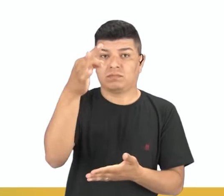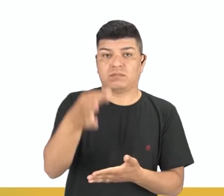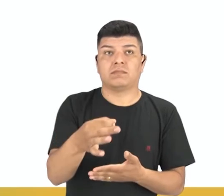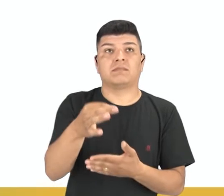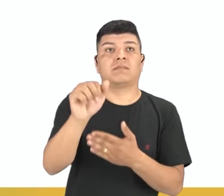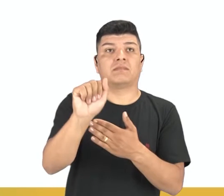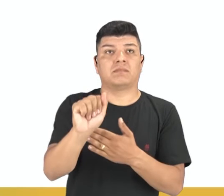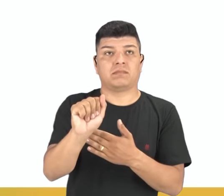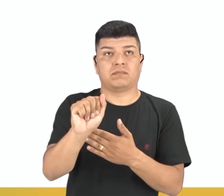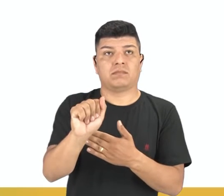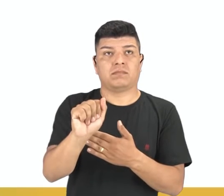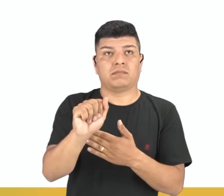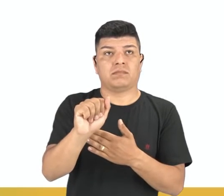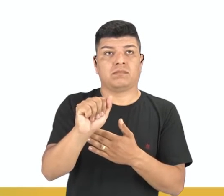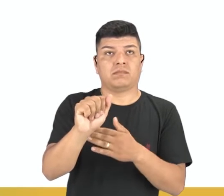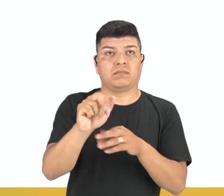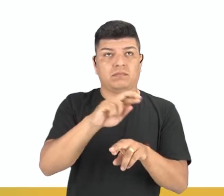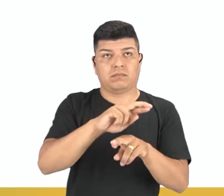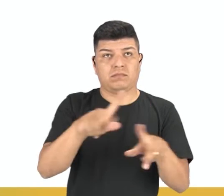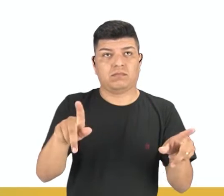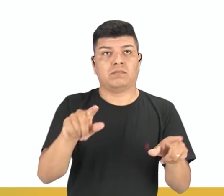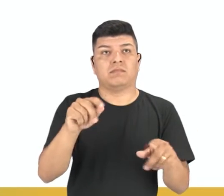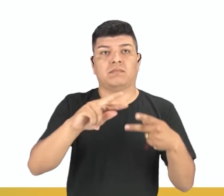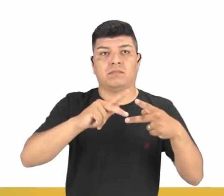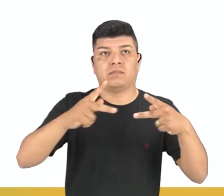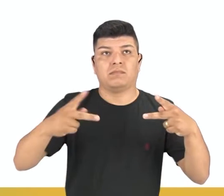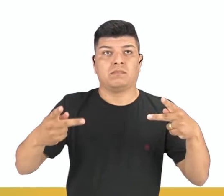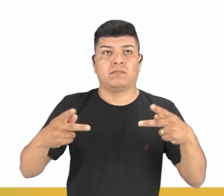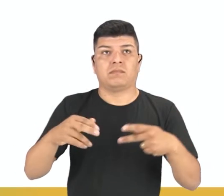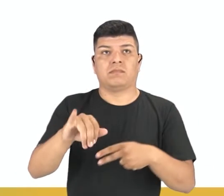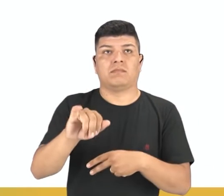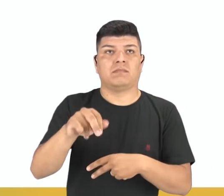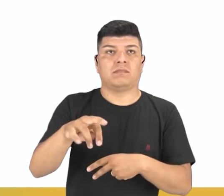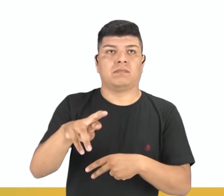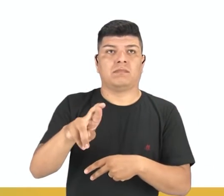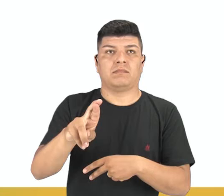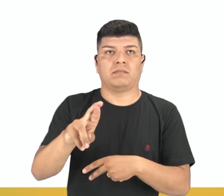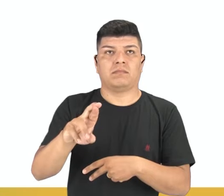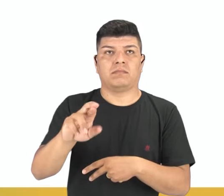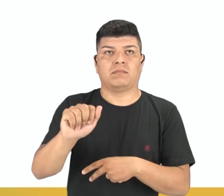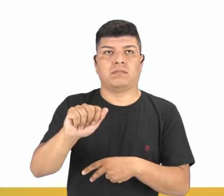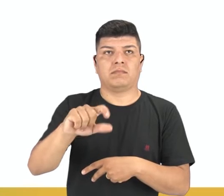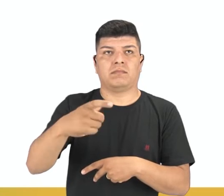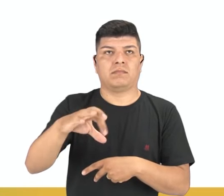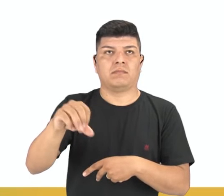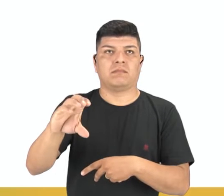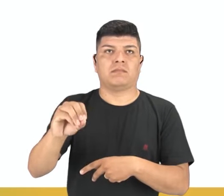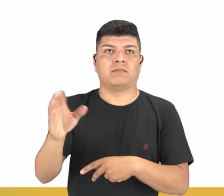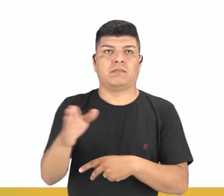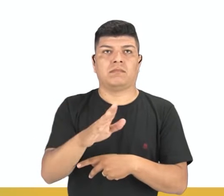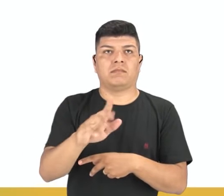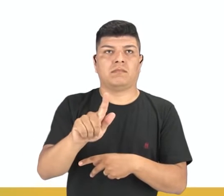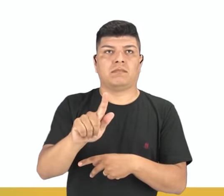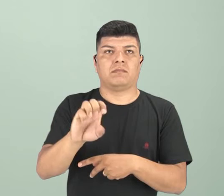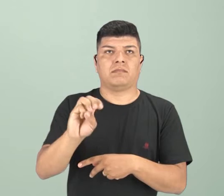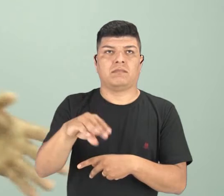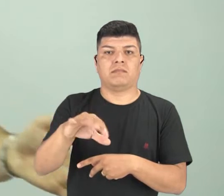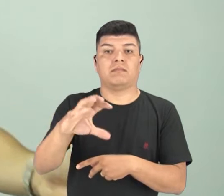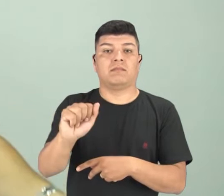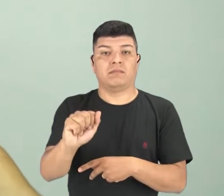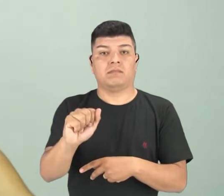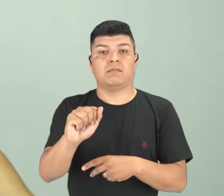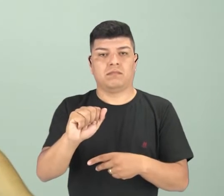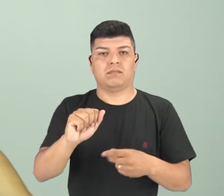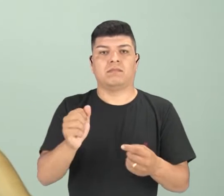resposta certa, o inverso da pleiotropia é a interação gênica. Por que é o inverso? A pleiotropia é um gene que expressa